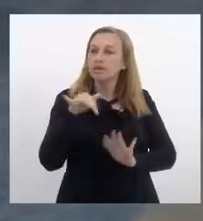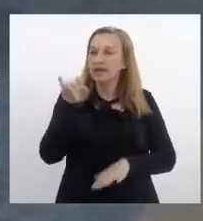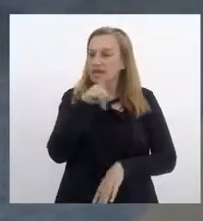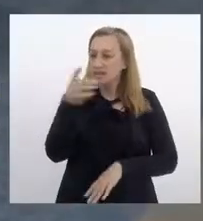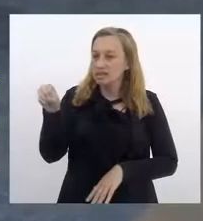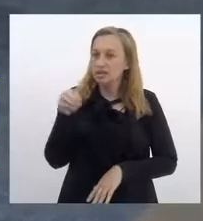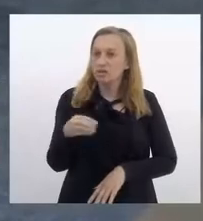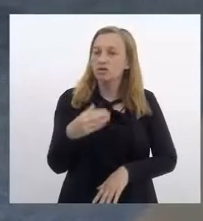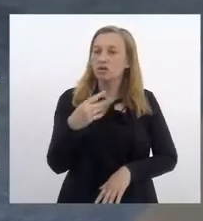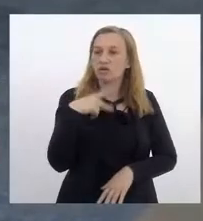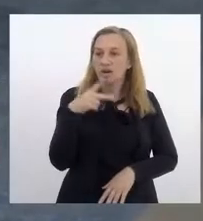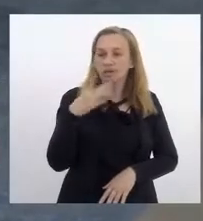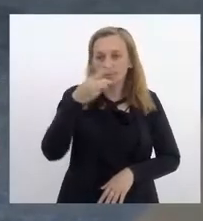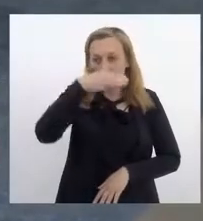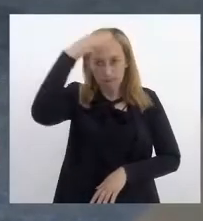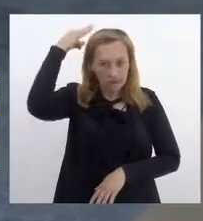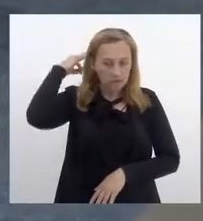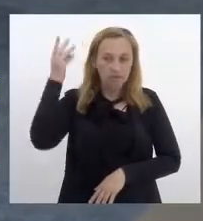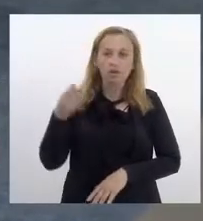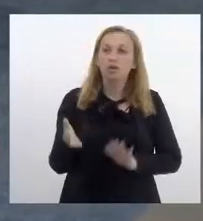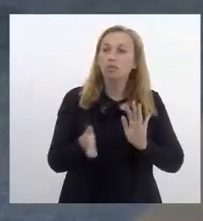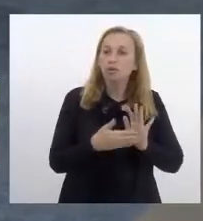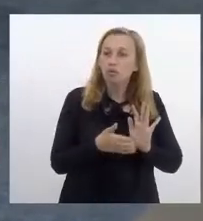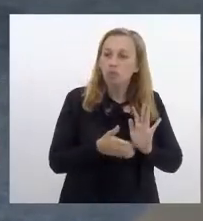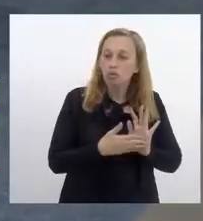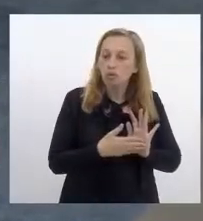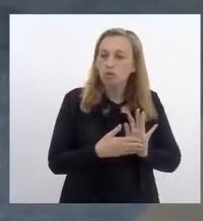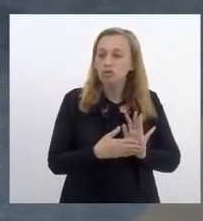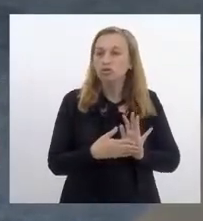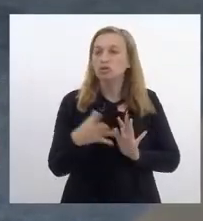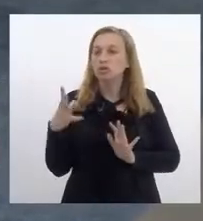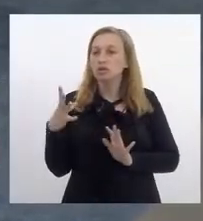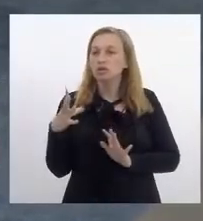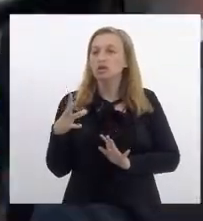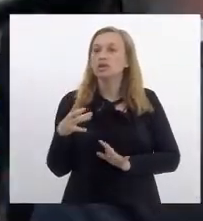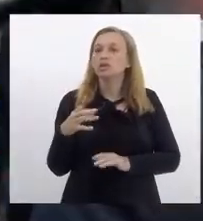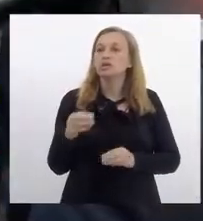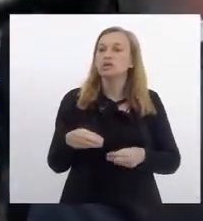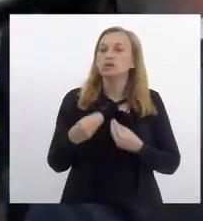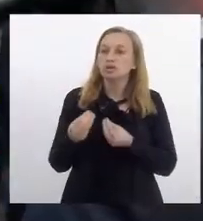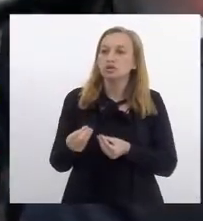eu disse assim, Márcio, proponho para ele mediar que você dê